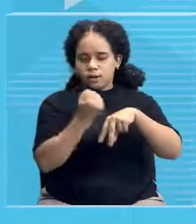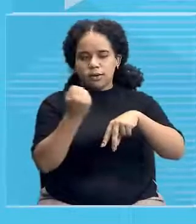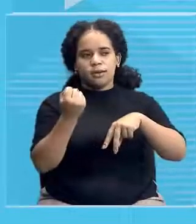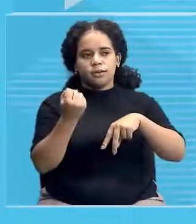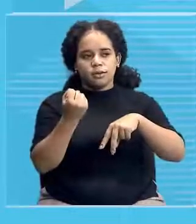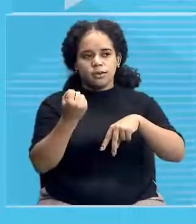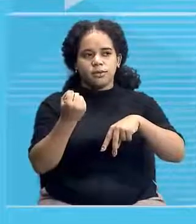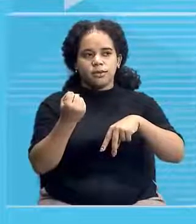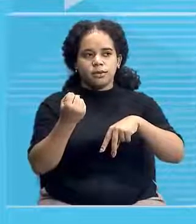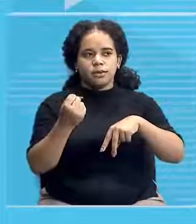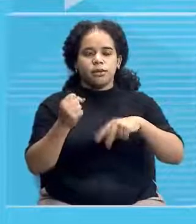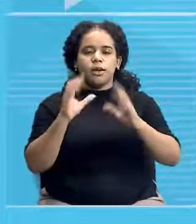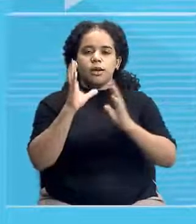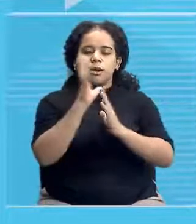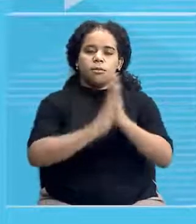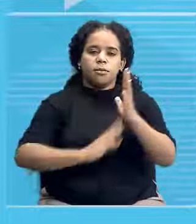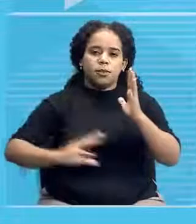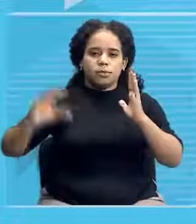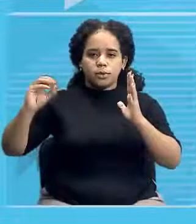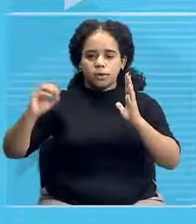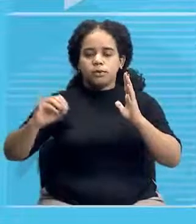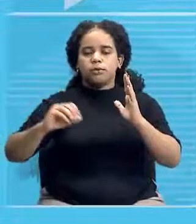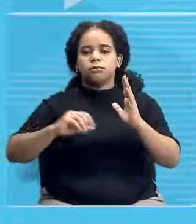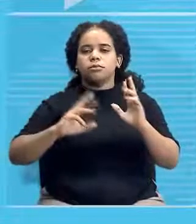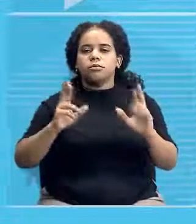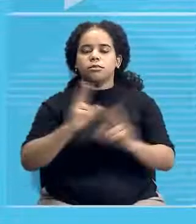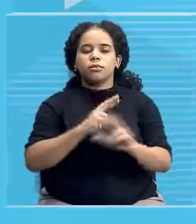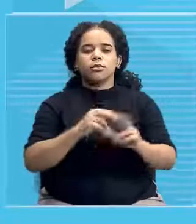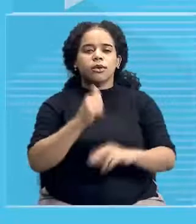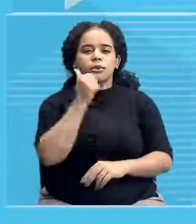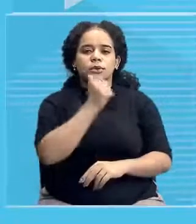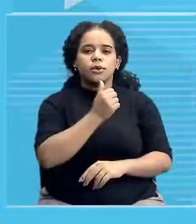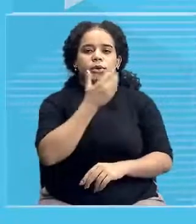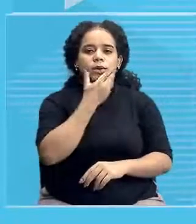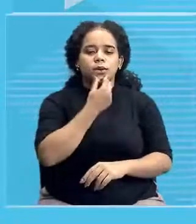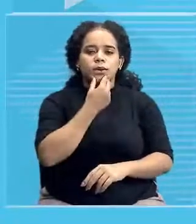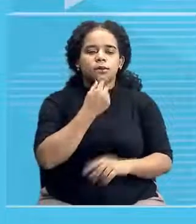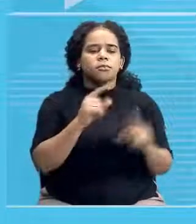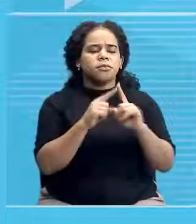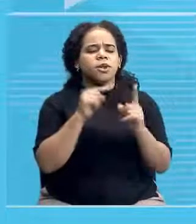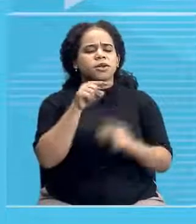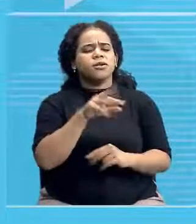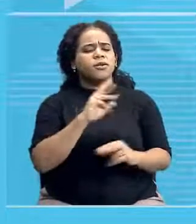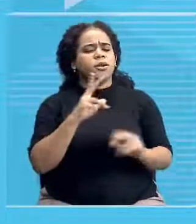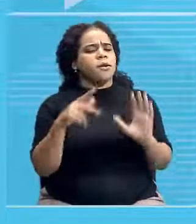em relação a homens e mulheres. Ah, isso não é coisa de homem.